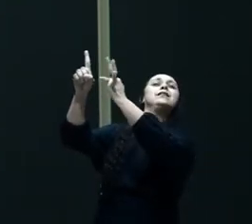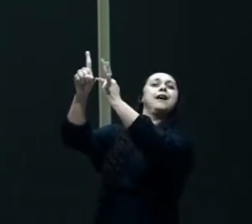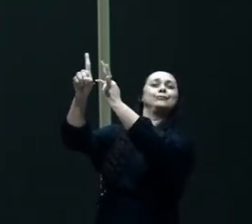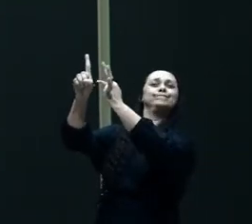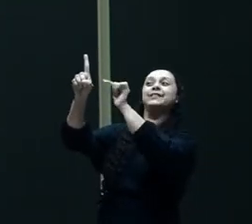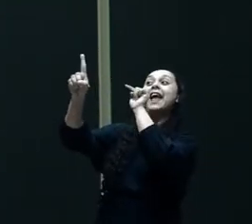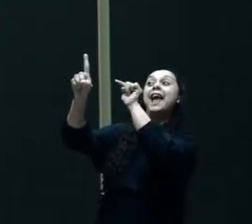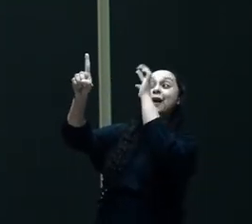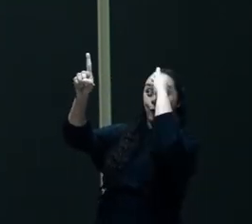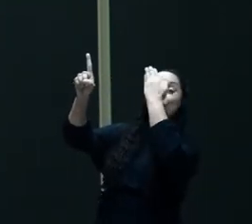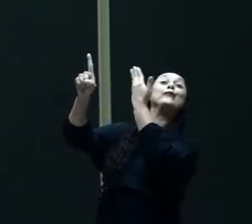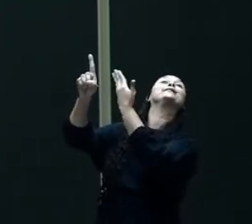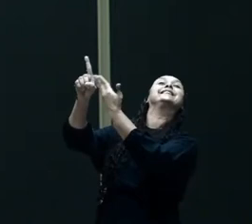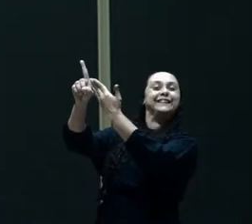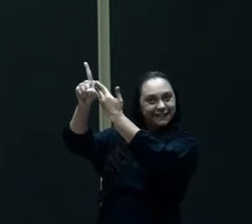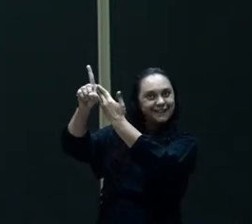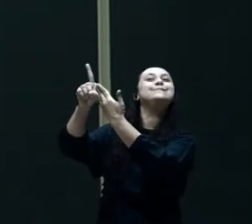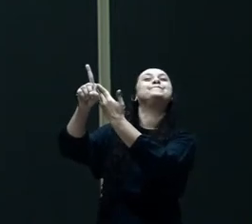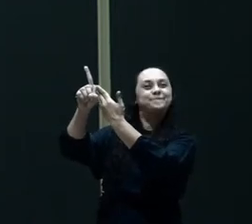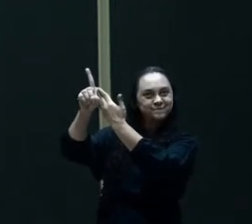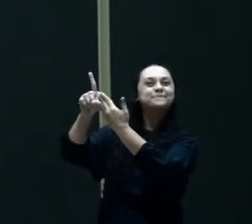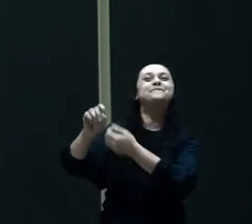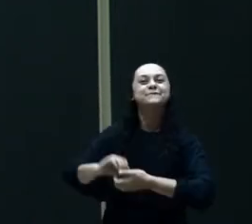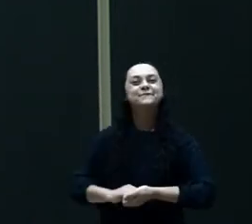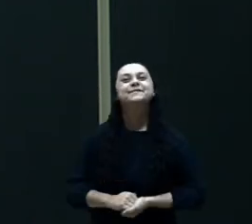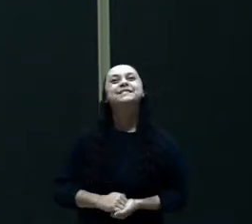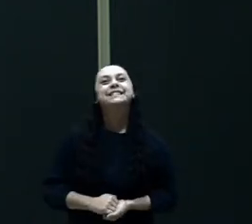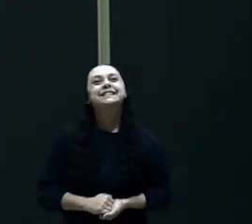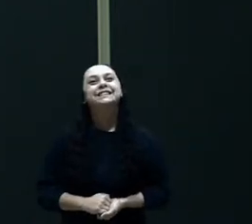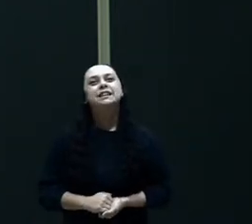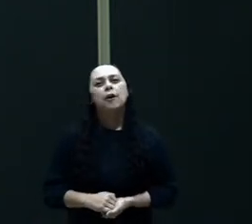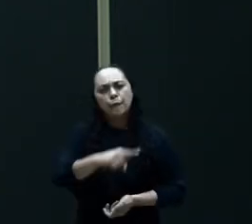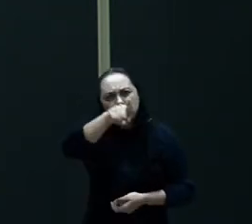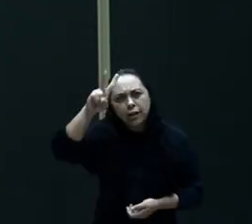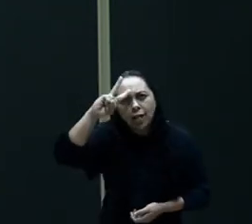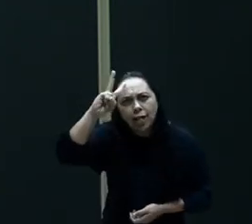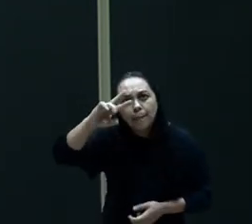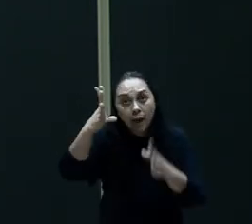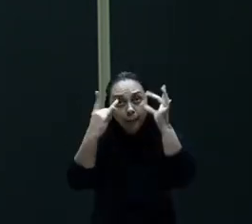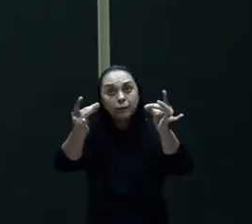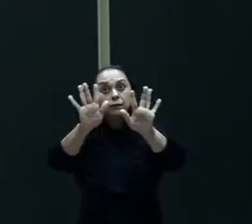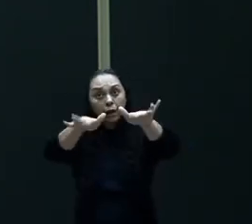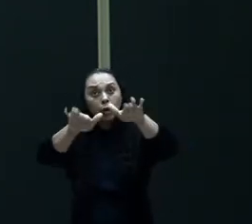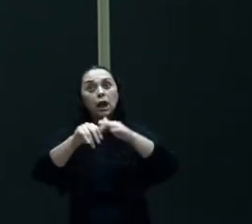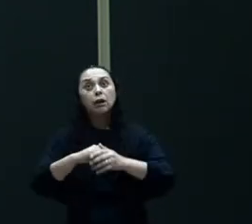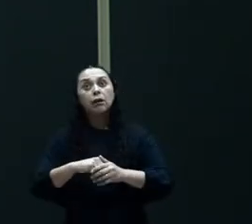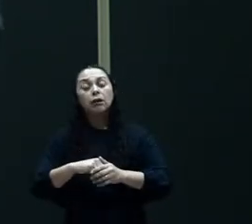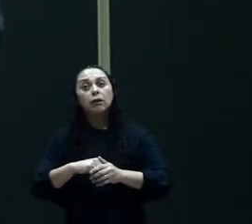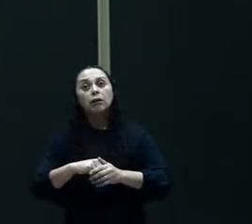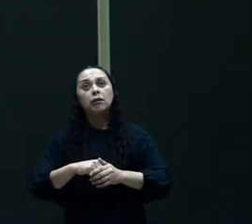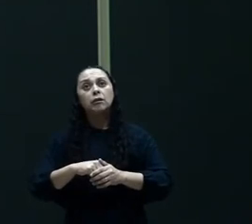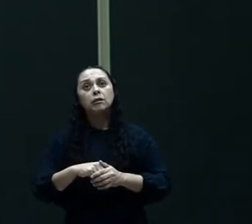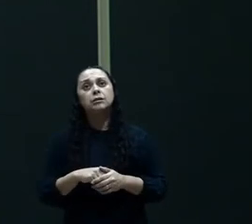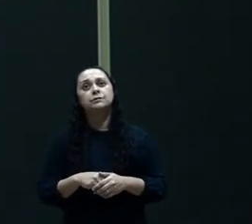pode confiar vai aqui um lembrete para você tem